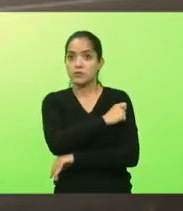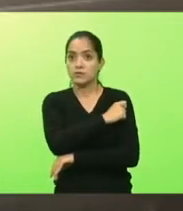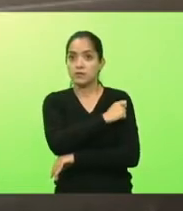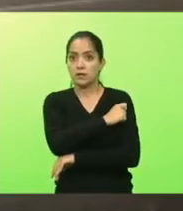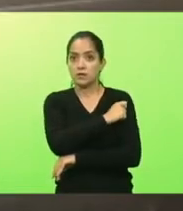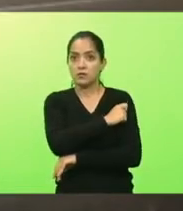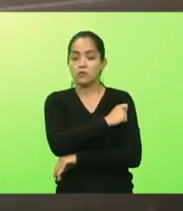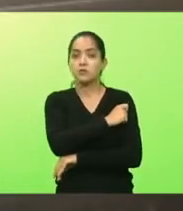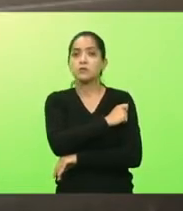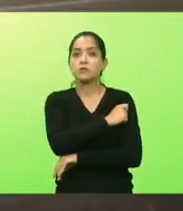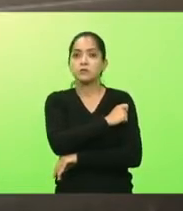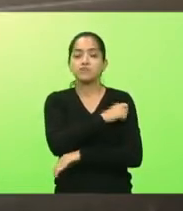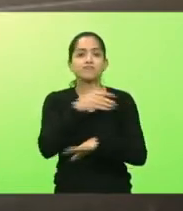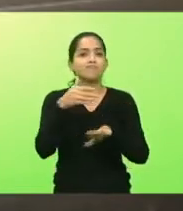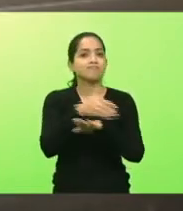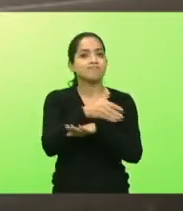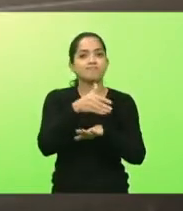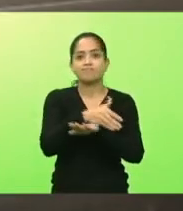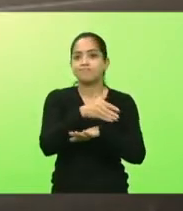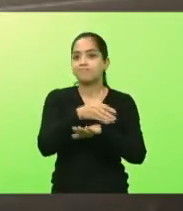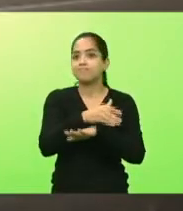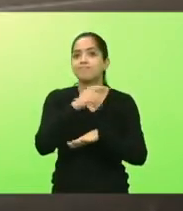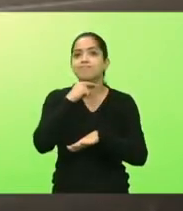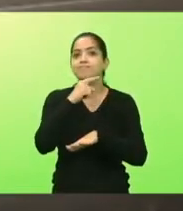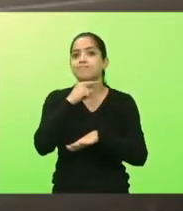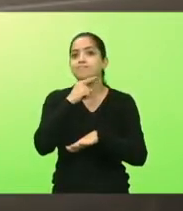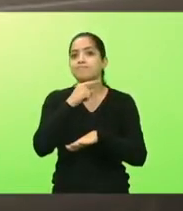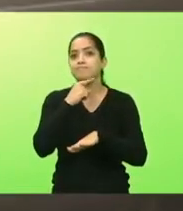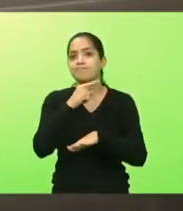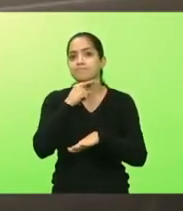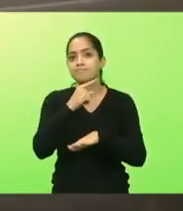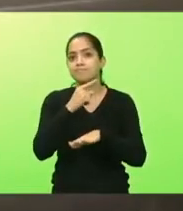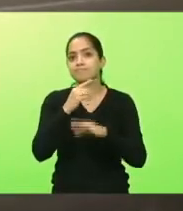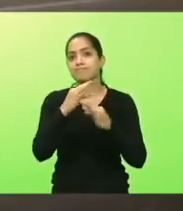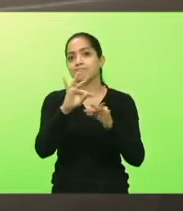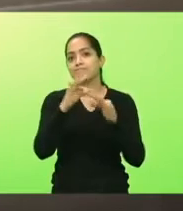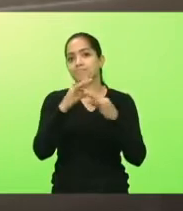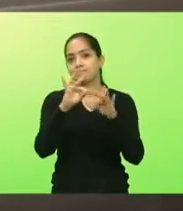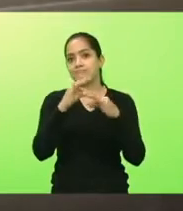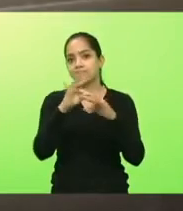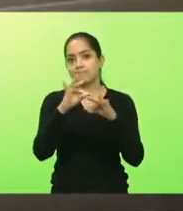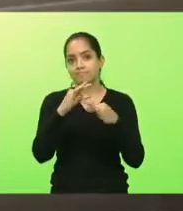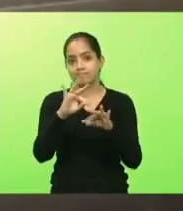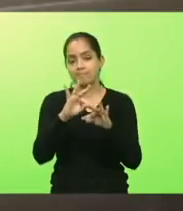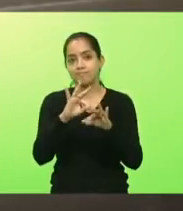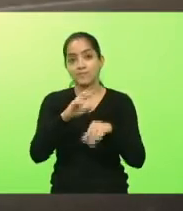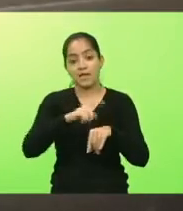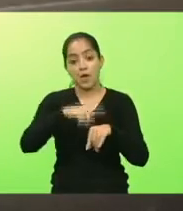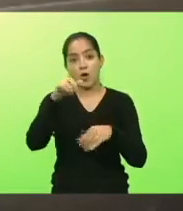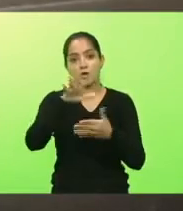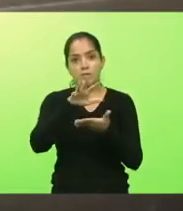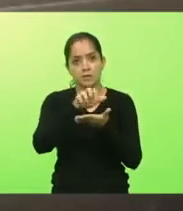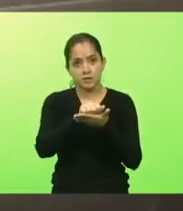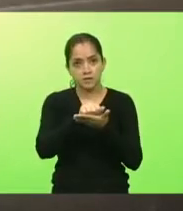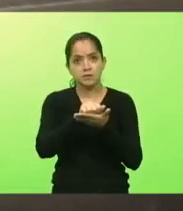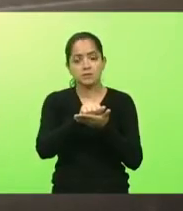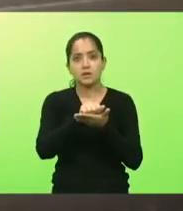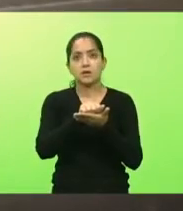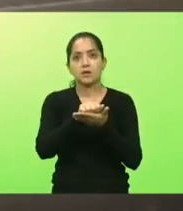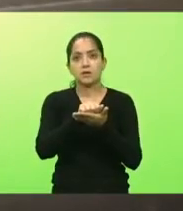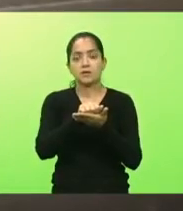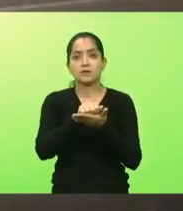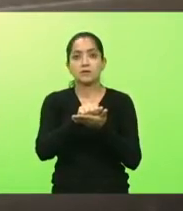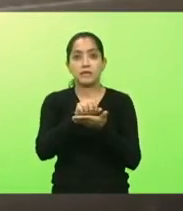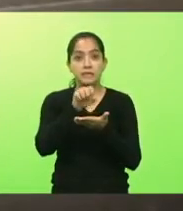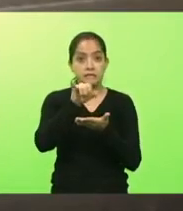não têm acesso à tecnologia, né? Eles mesmos disseram no ato da matrícula se teriam acesso